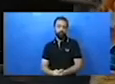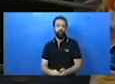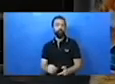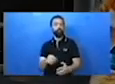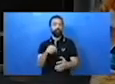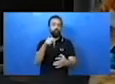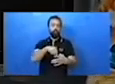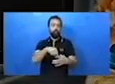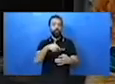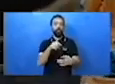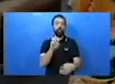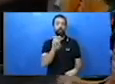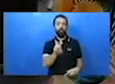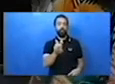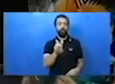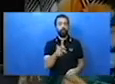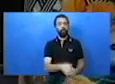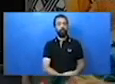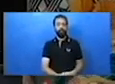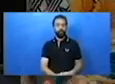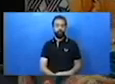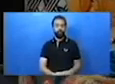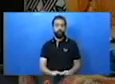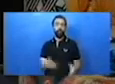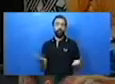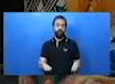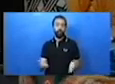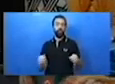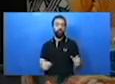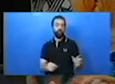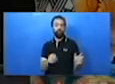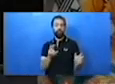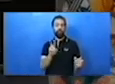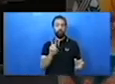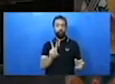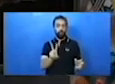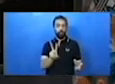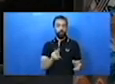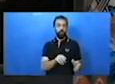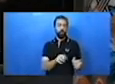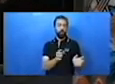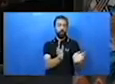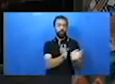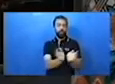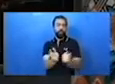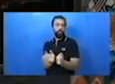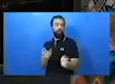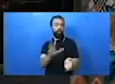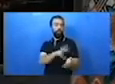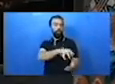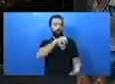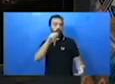tem 5 palitos. E se eu pegar 2 grupos agora? Eu tenho 2 partes